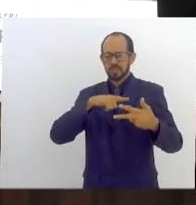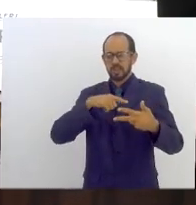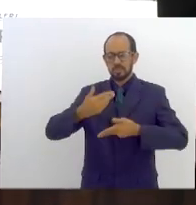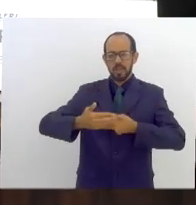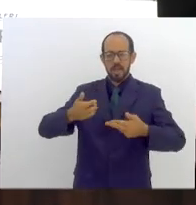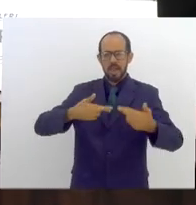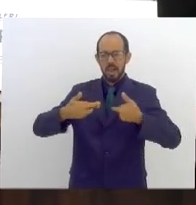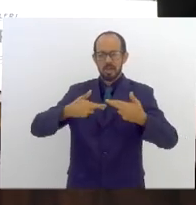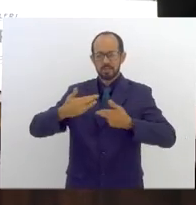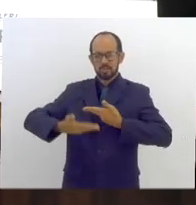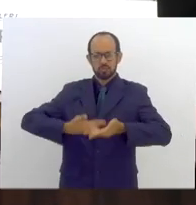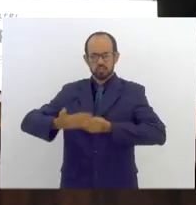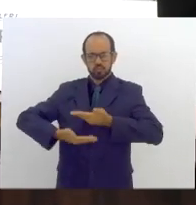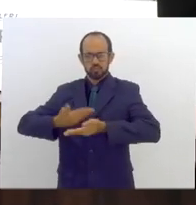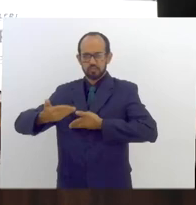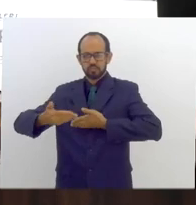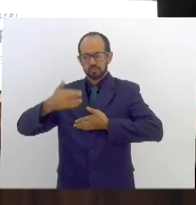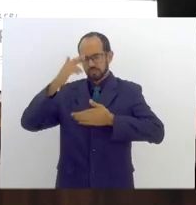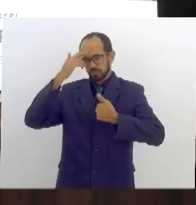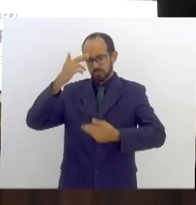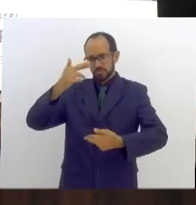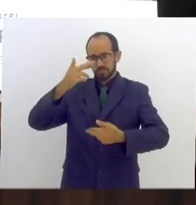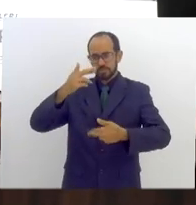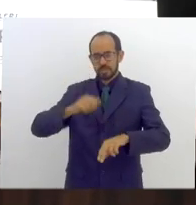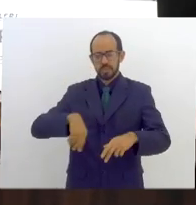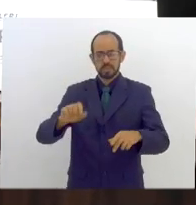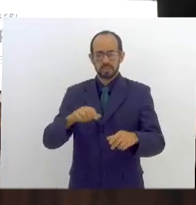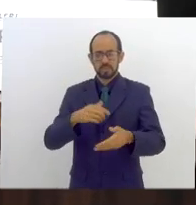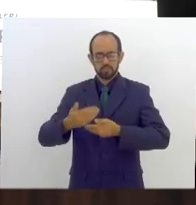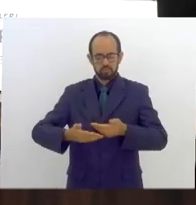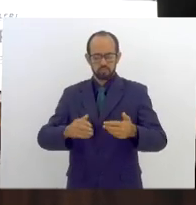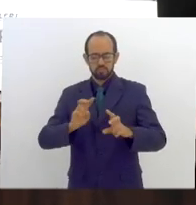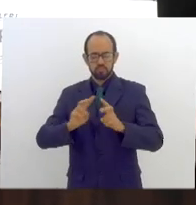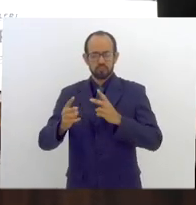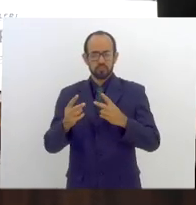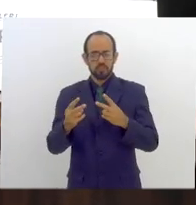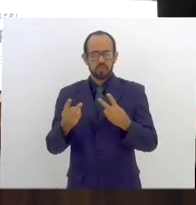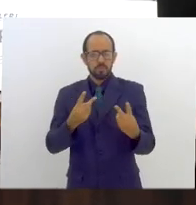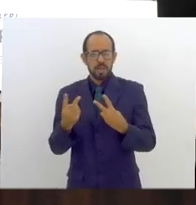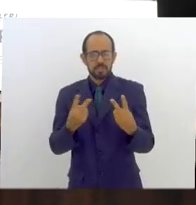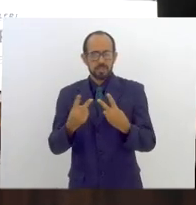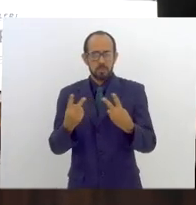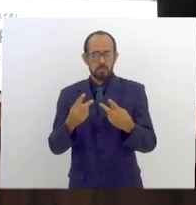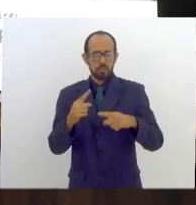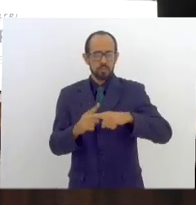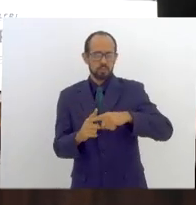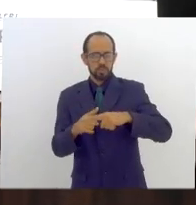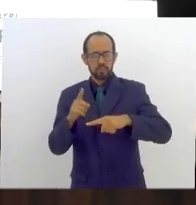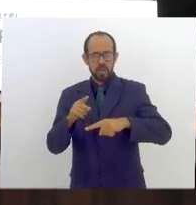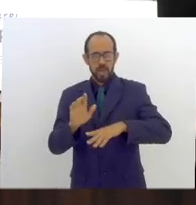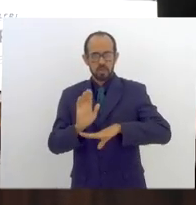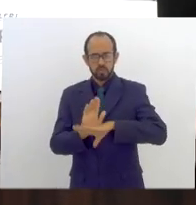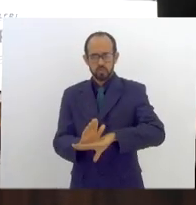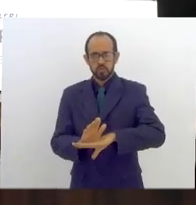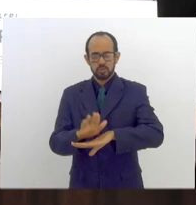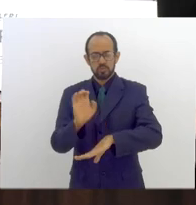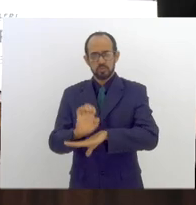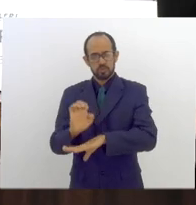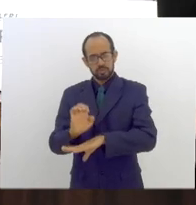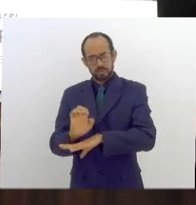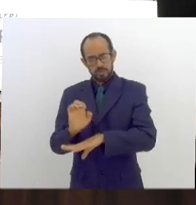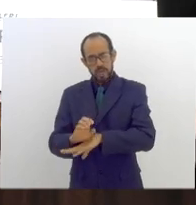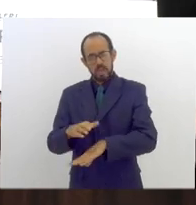colaborativa e de respeito. Essa sintonia harmônica tem proporcionado significativos avanços em prol do Estado e bem-estar